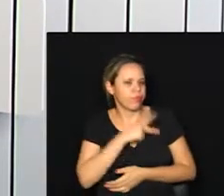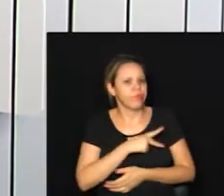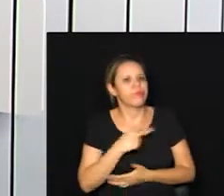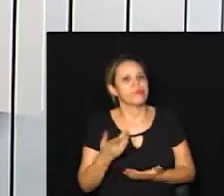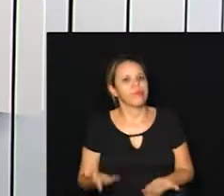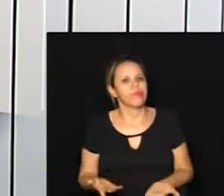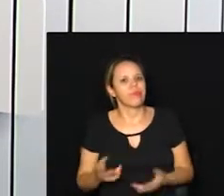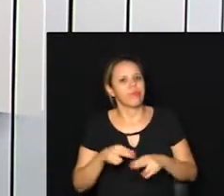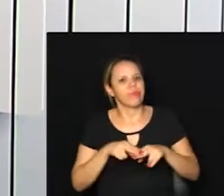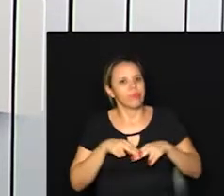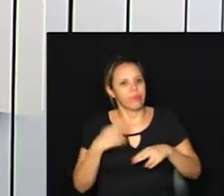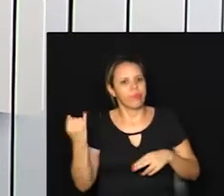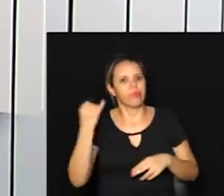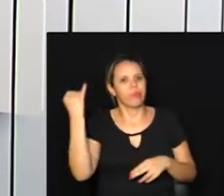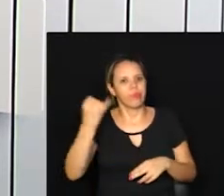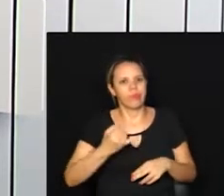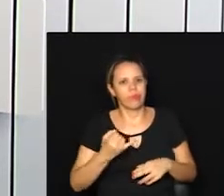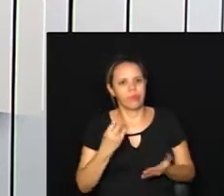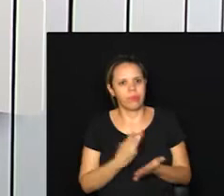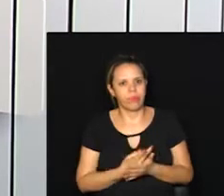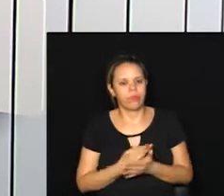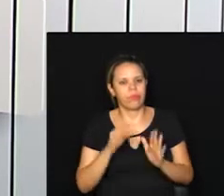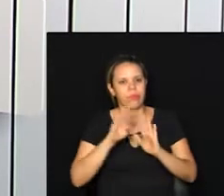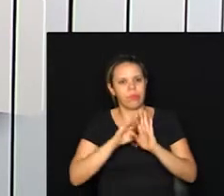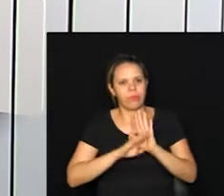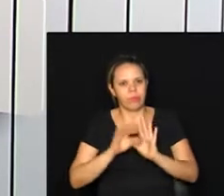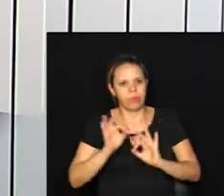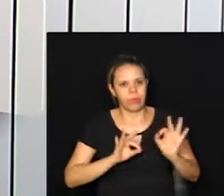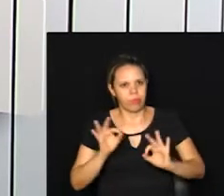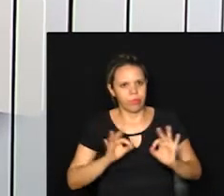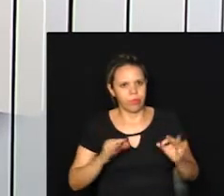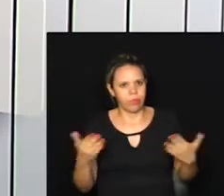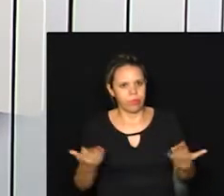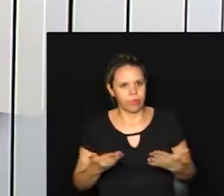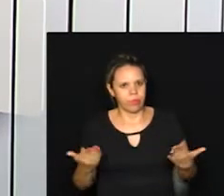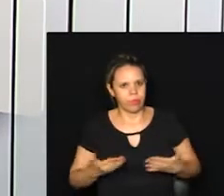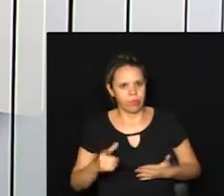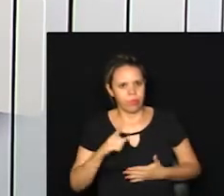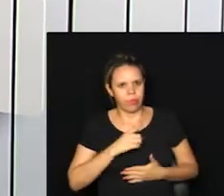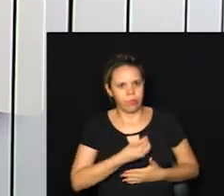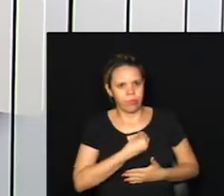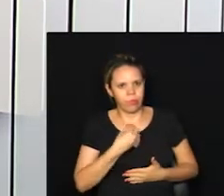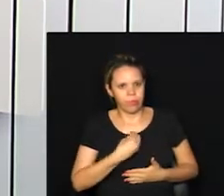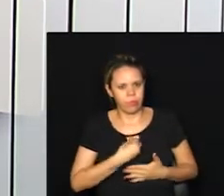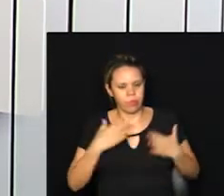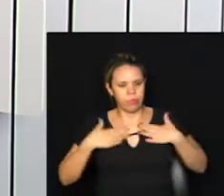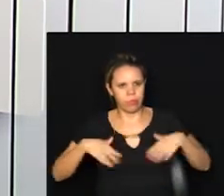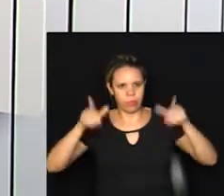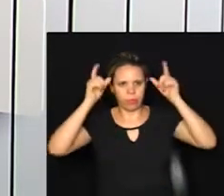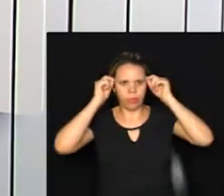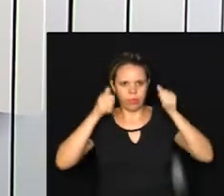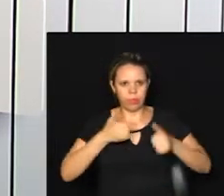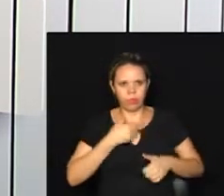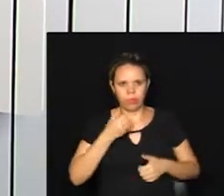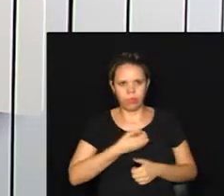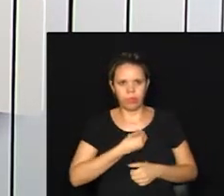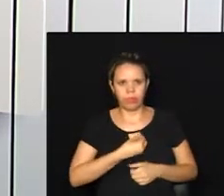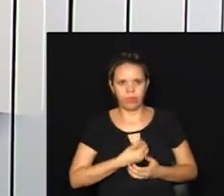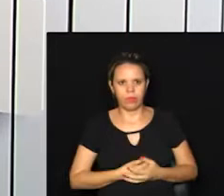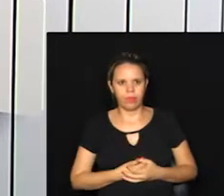aposentadoria. Por isso, é importante manter um planejamento agora para ter uma vida confortável na melhor